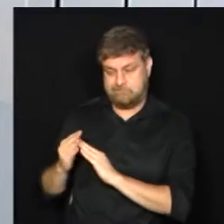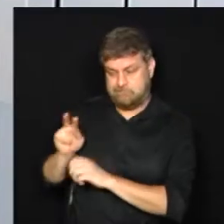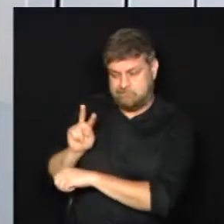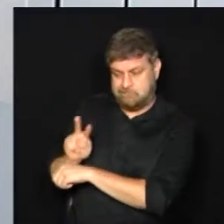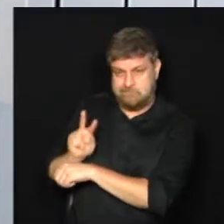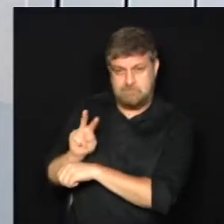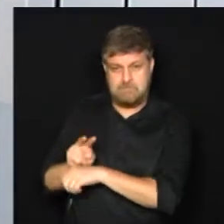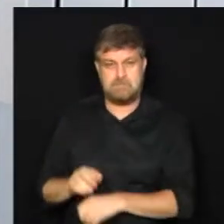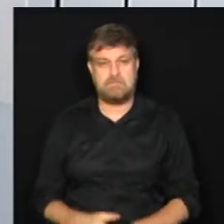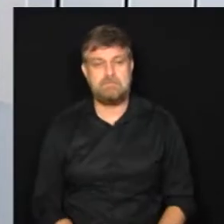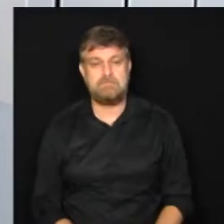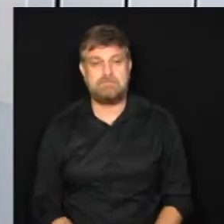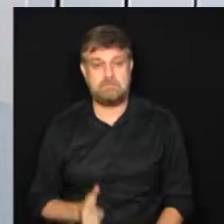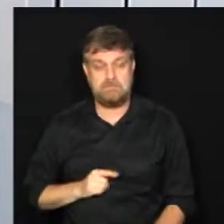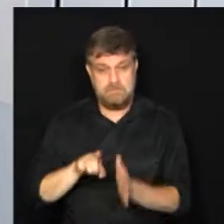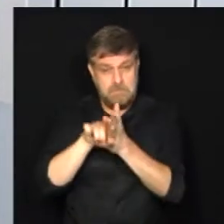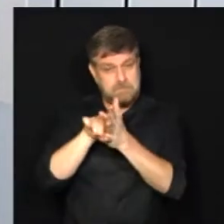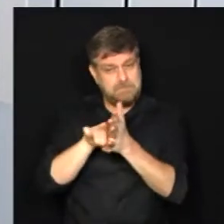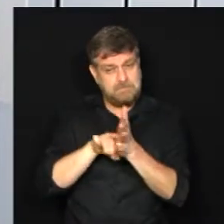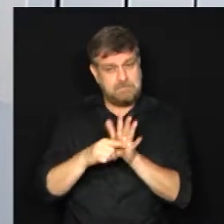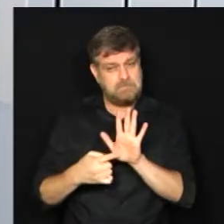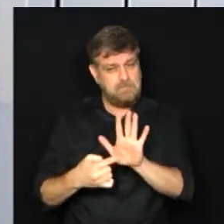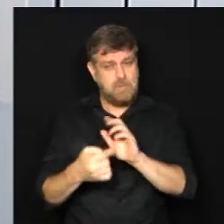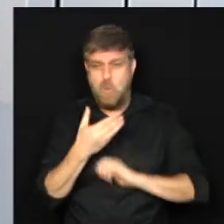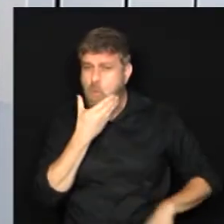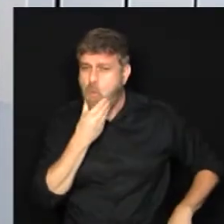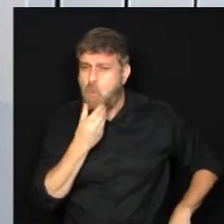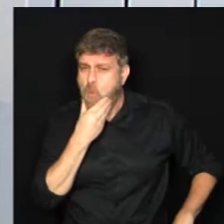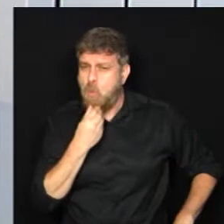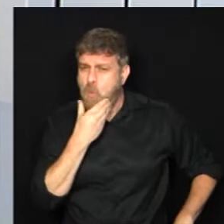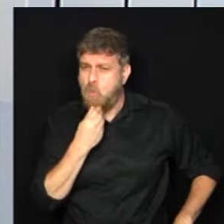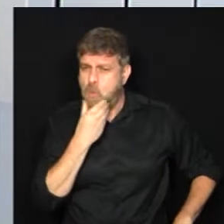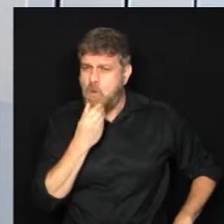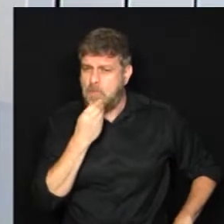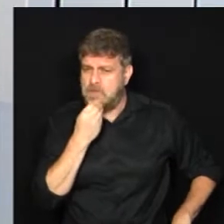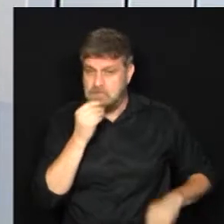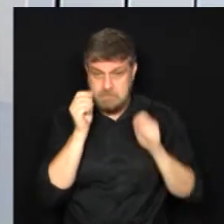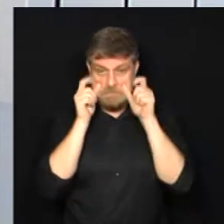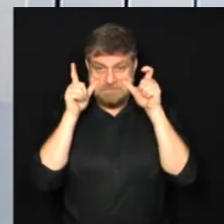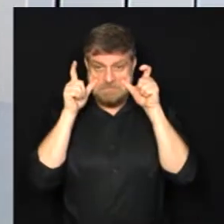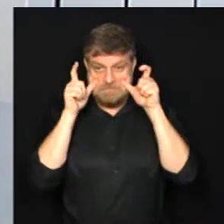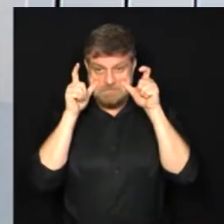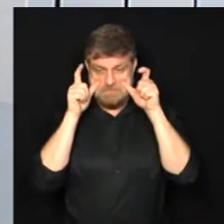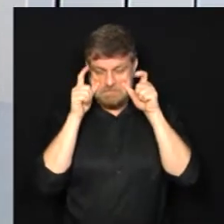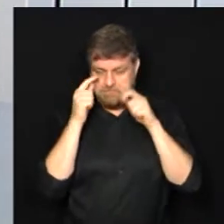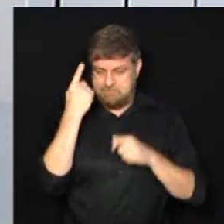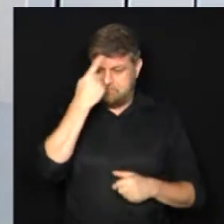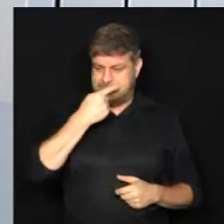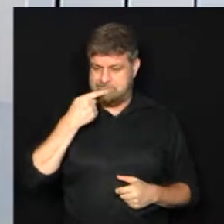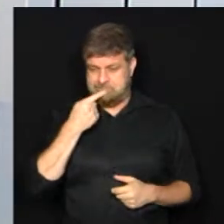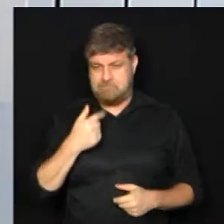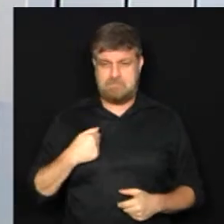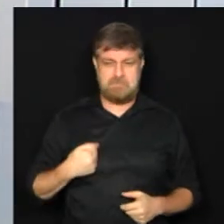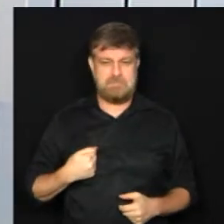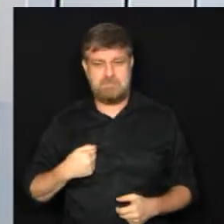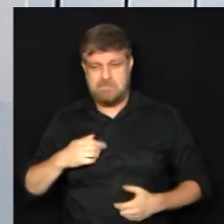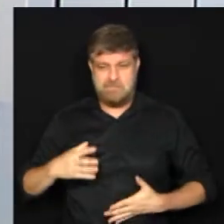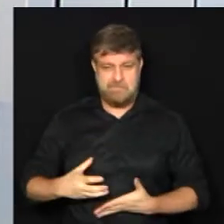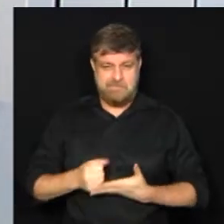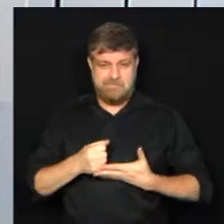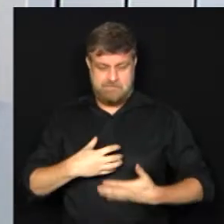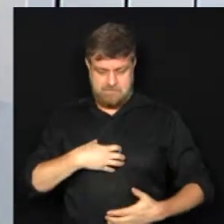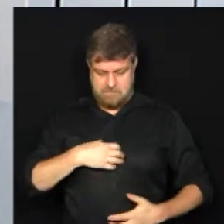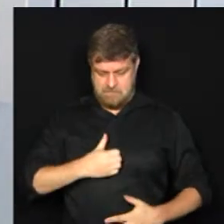e olha só uma pesquisa mostra que homens estão cada vez mais atentos a aparência e o resgate